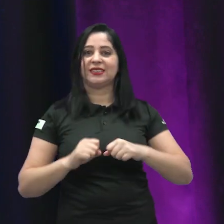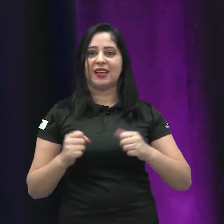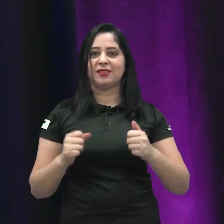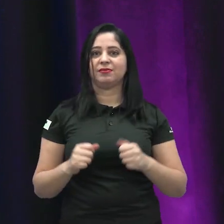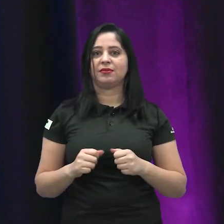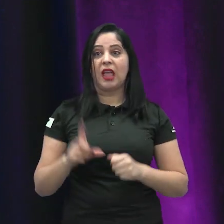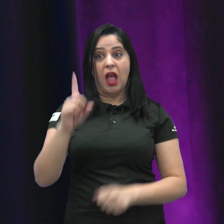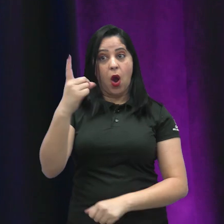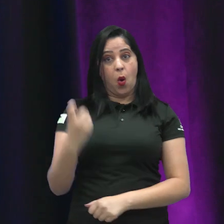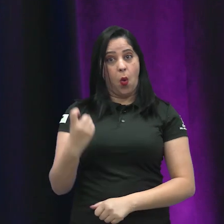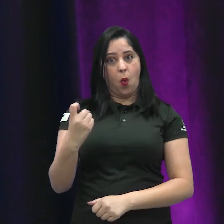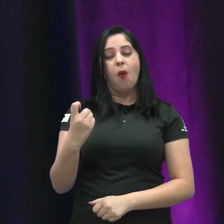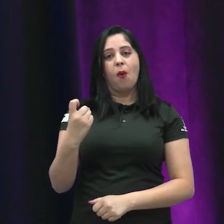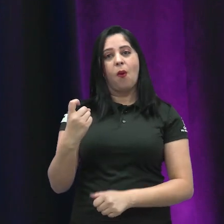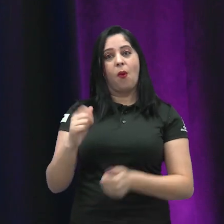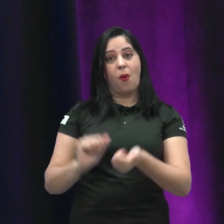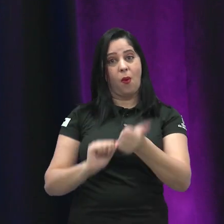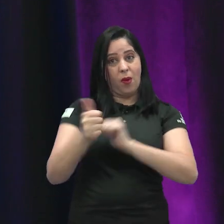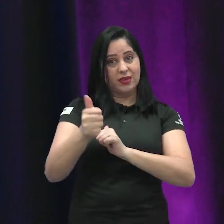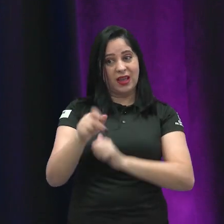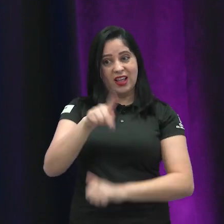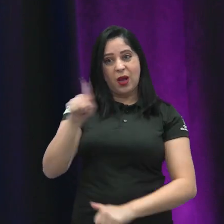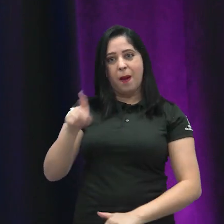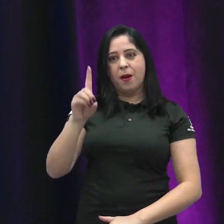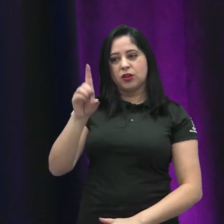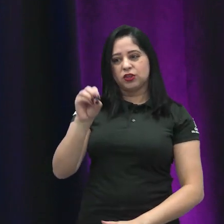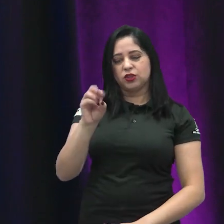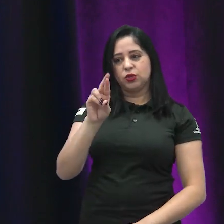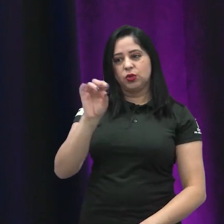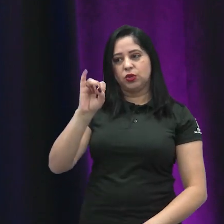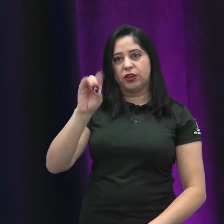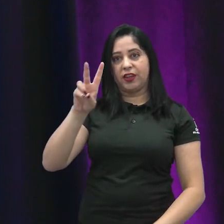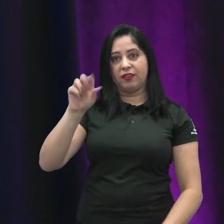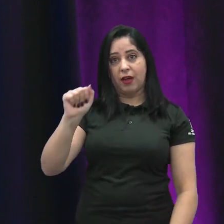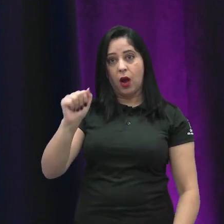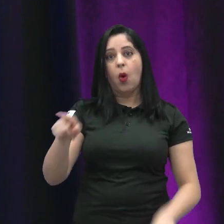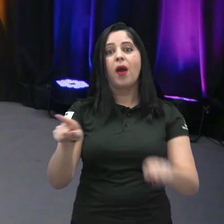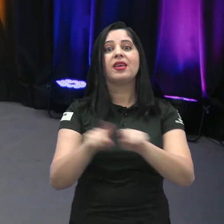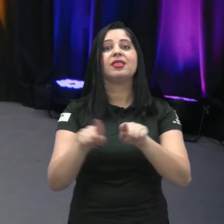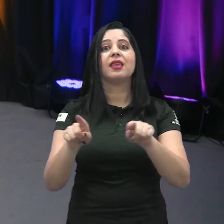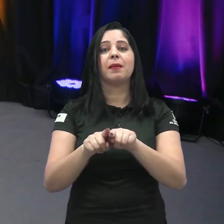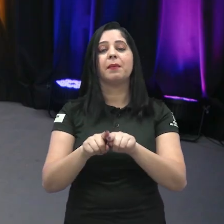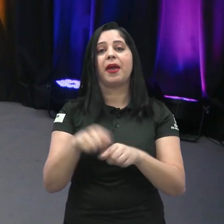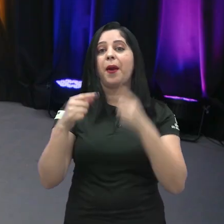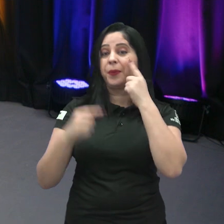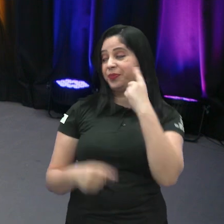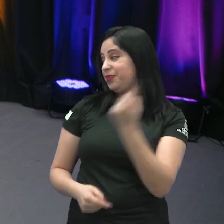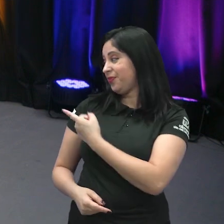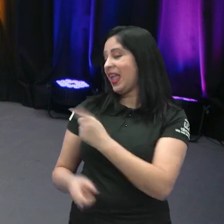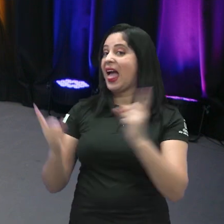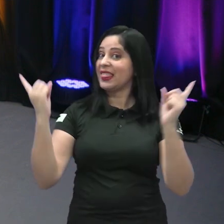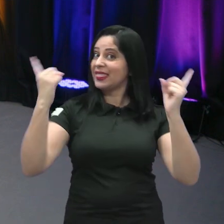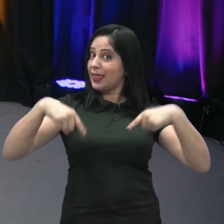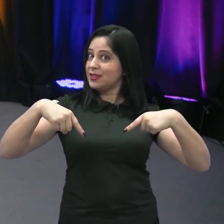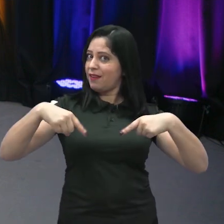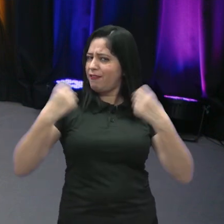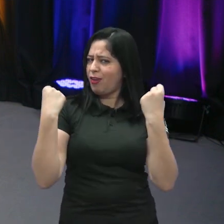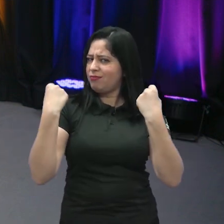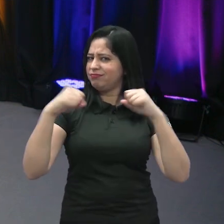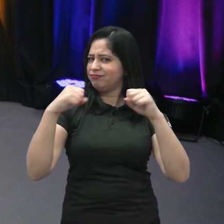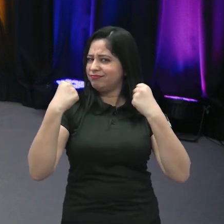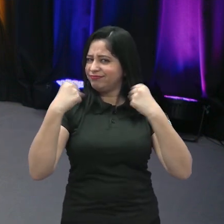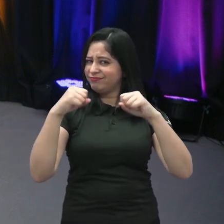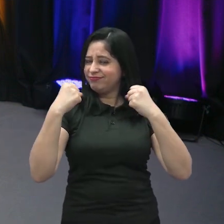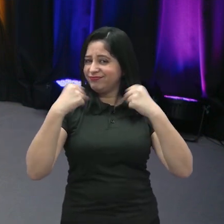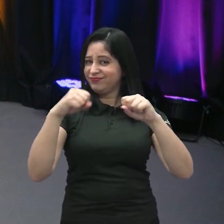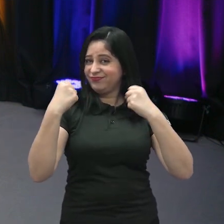do esporte, com o ex-atleta profissional de futebol e professor Dorival César Júnior. Vamos também com um desafio e inspiração,